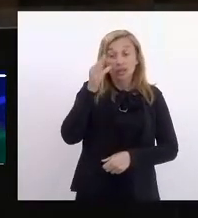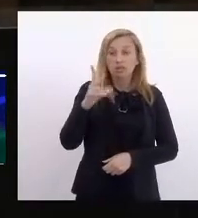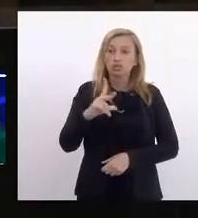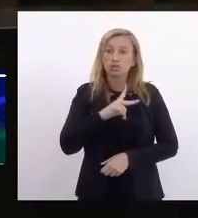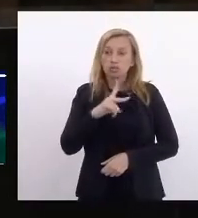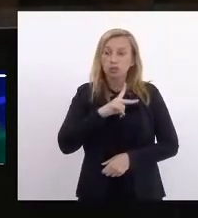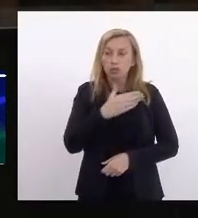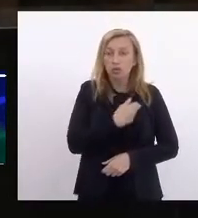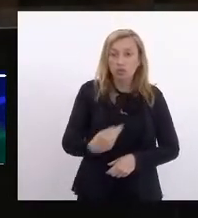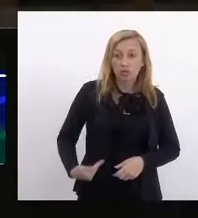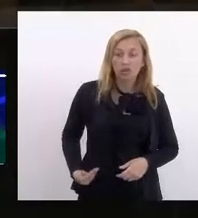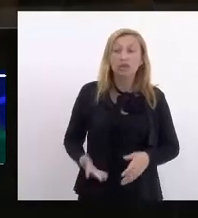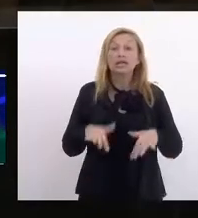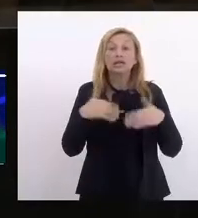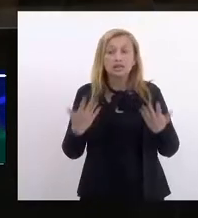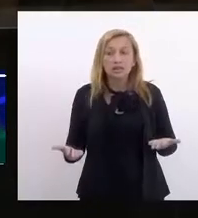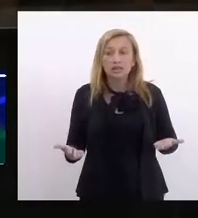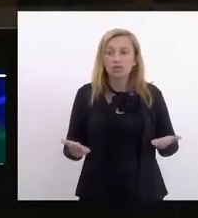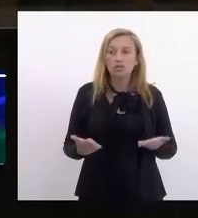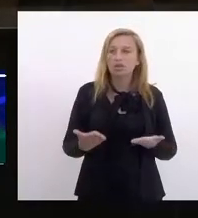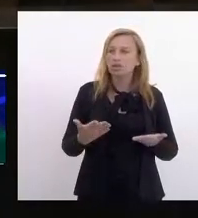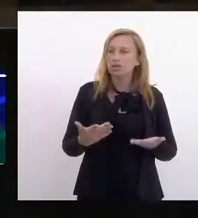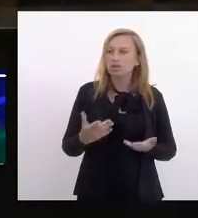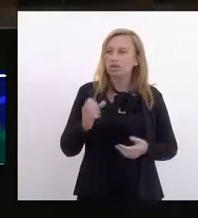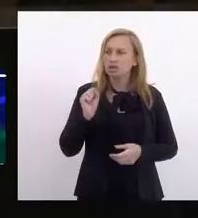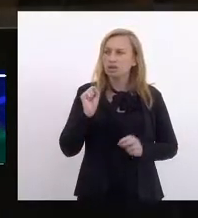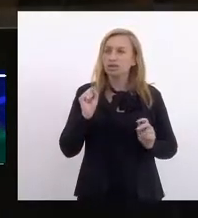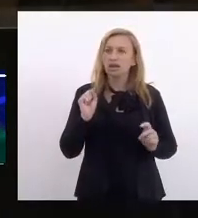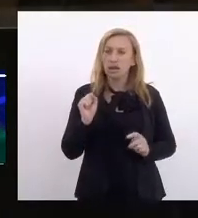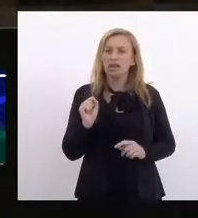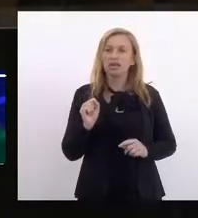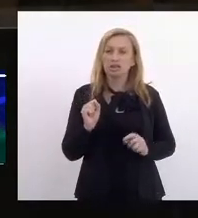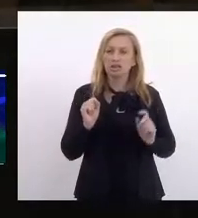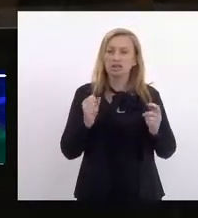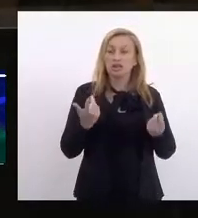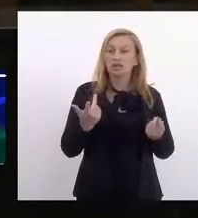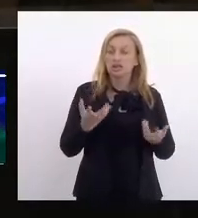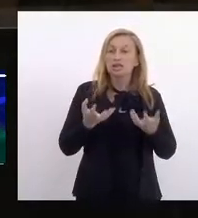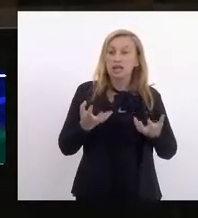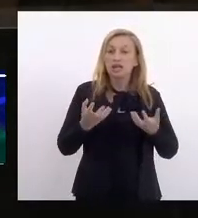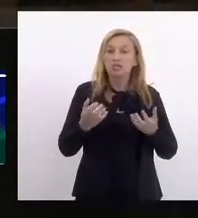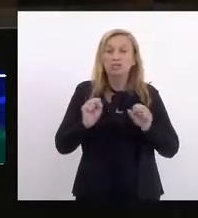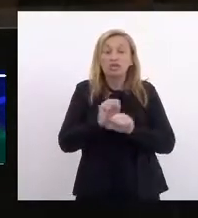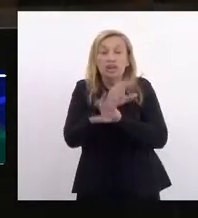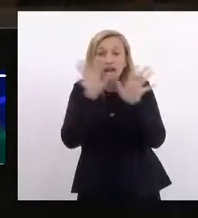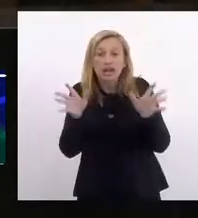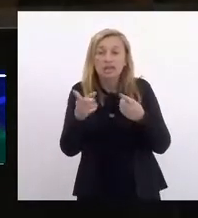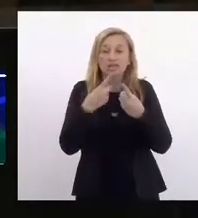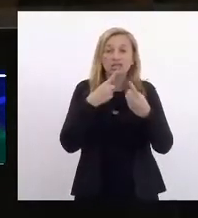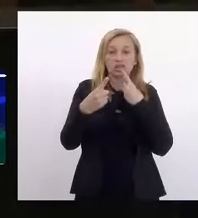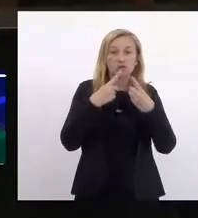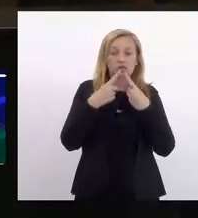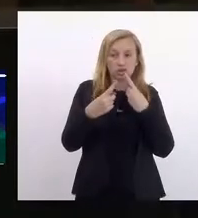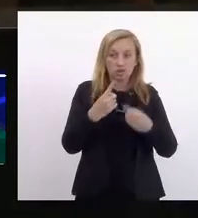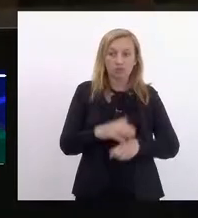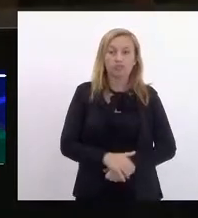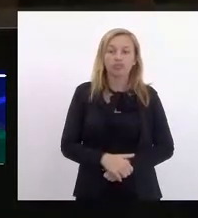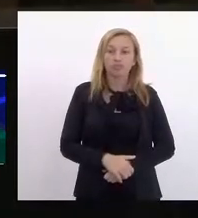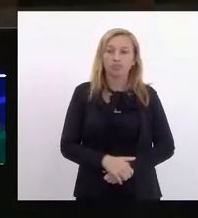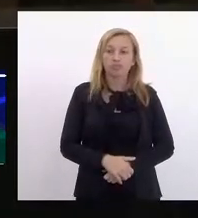próprio governo. Então, a gente espera aqui transparência nesse debate e a